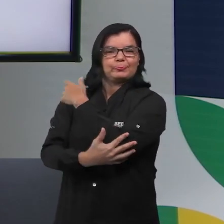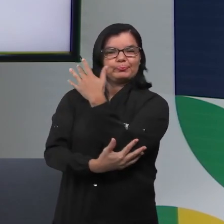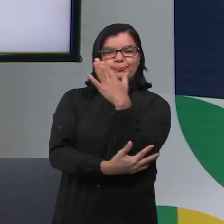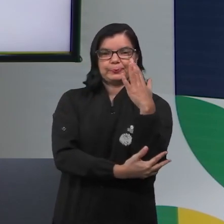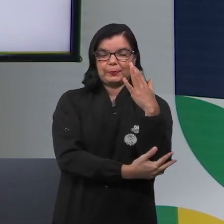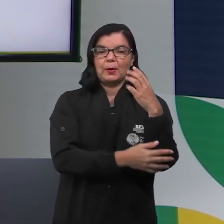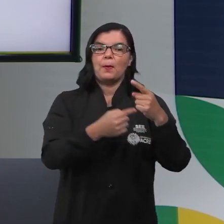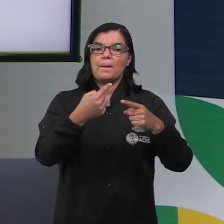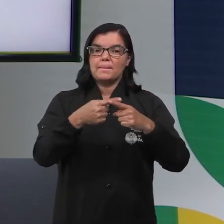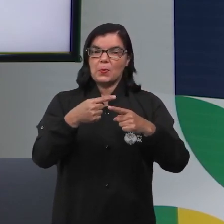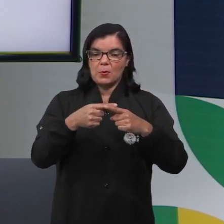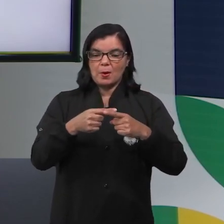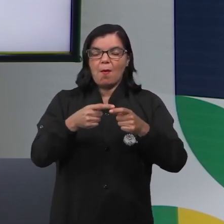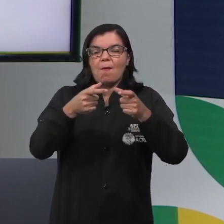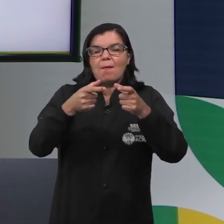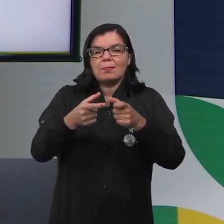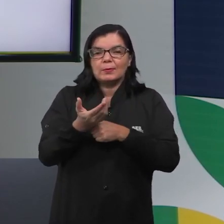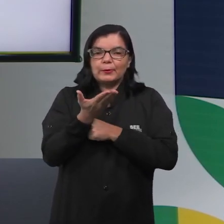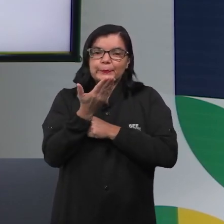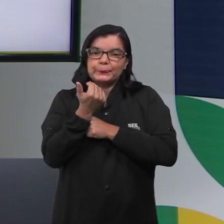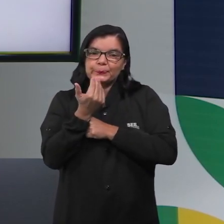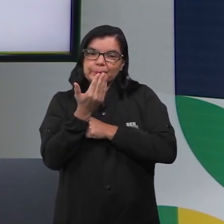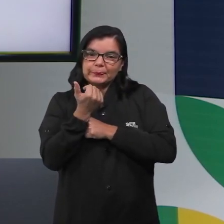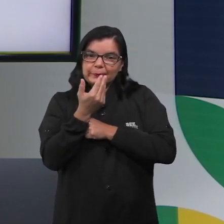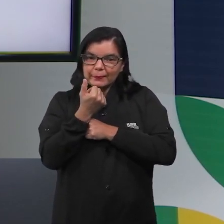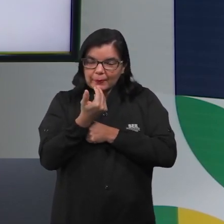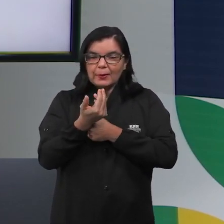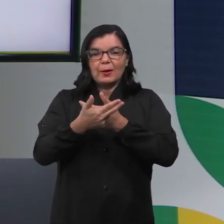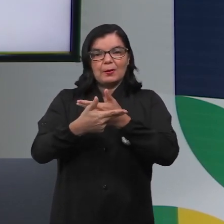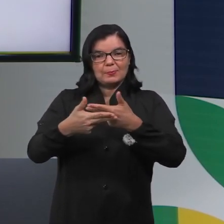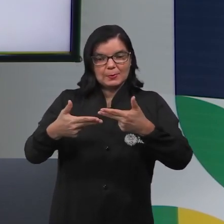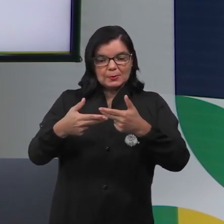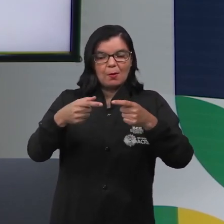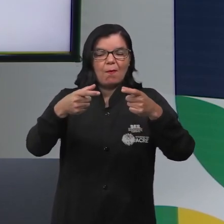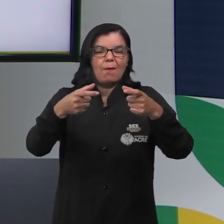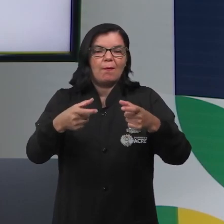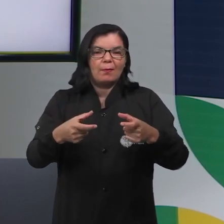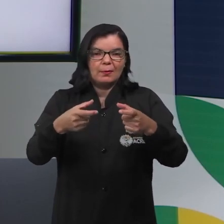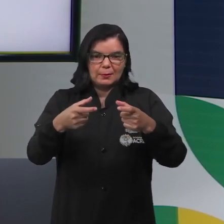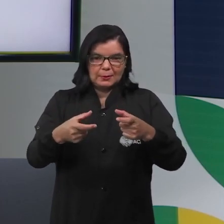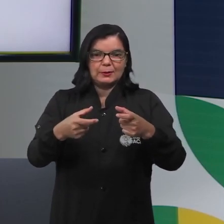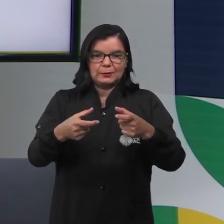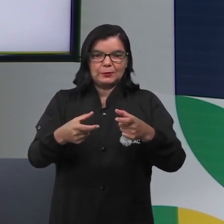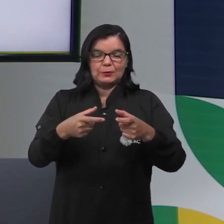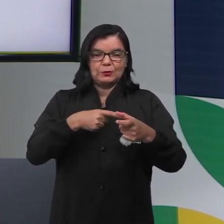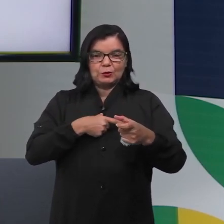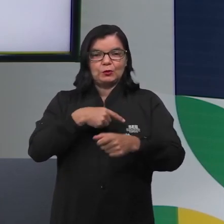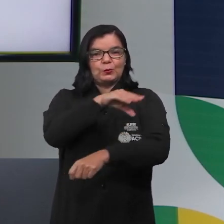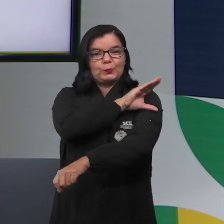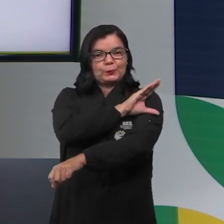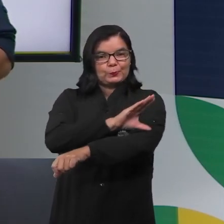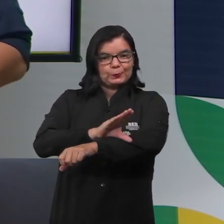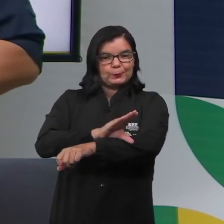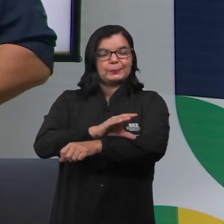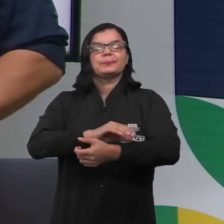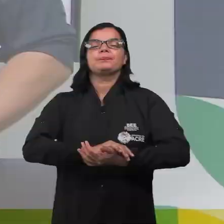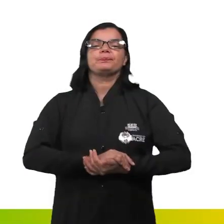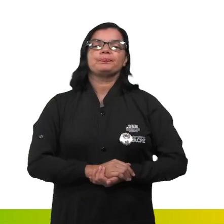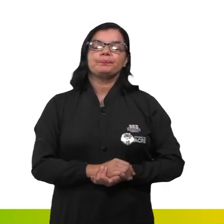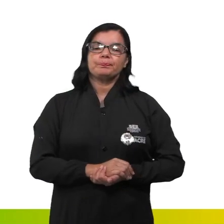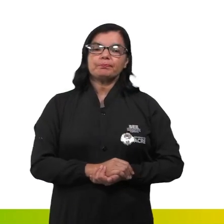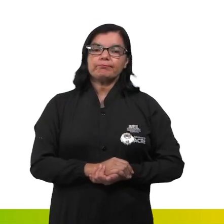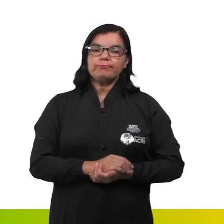espaço, porque é o espaço a qual ele tira o seu sustento, é o seu espaço de presença cultural. As